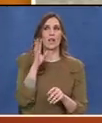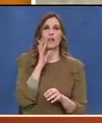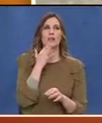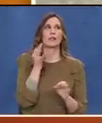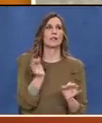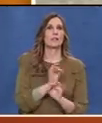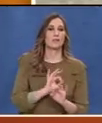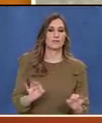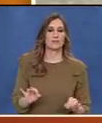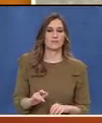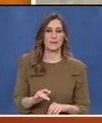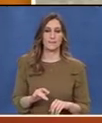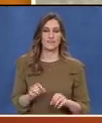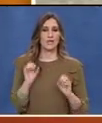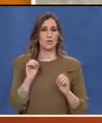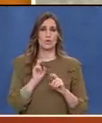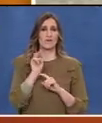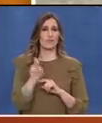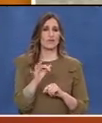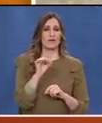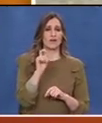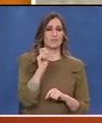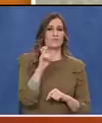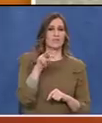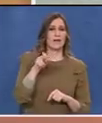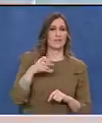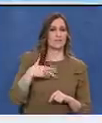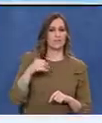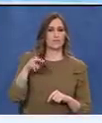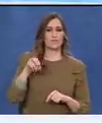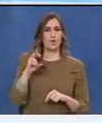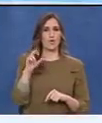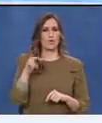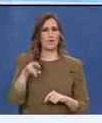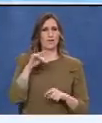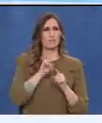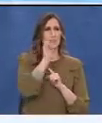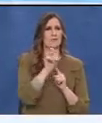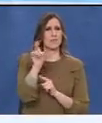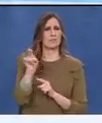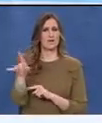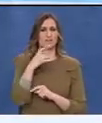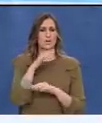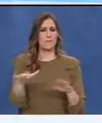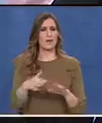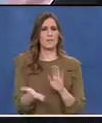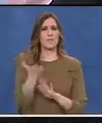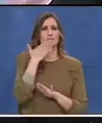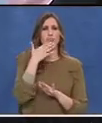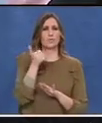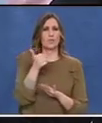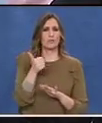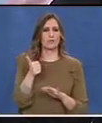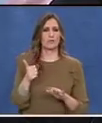das drogas mas nunca tinha fernando é amanhã 11 às pessoas com o grupo mas ela já foi importante sítio e diz que a praia mais paradisíaca